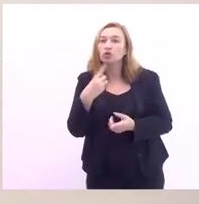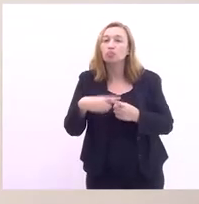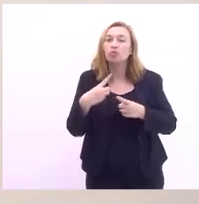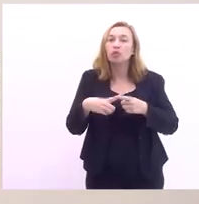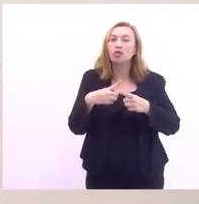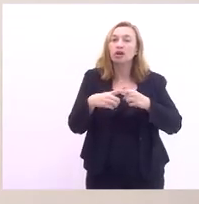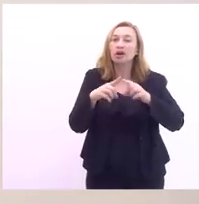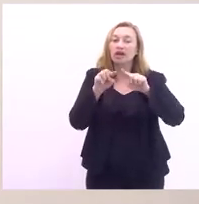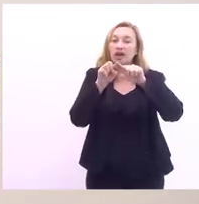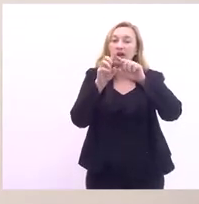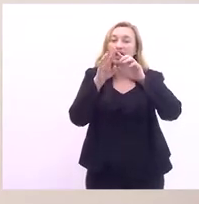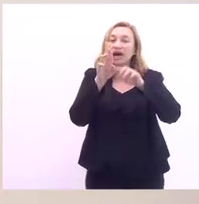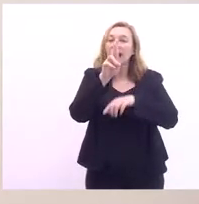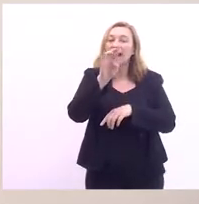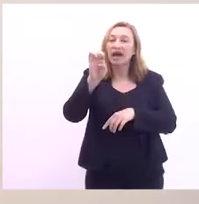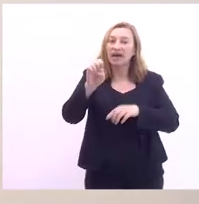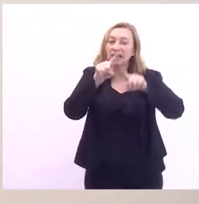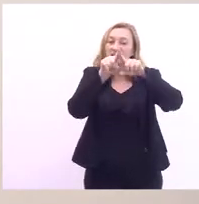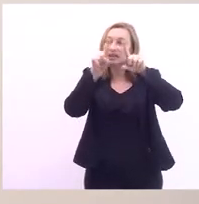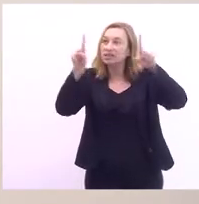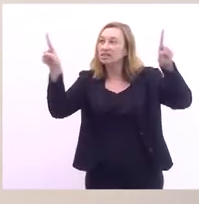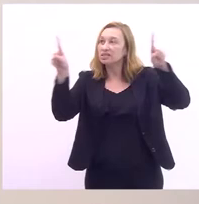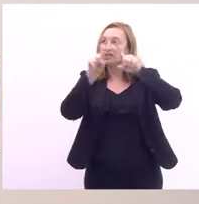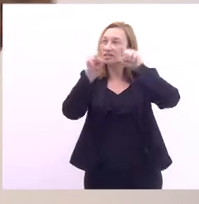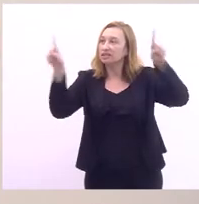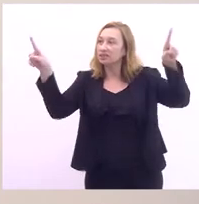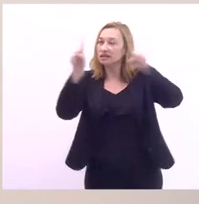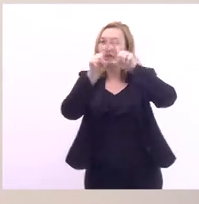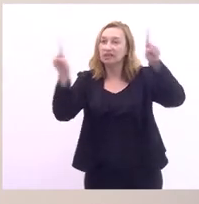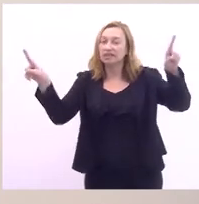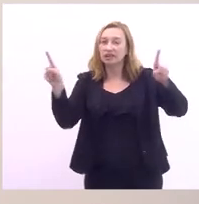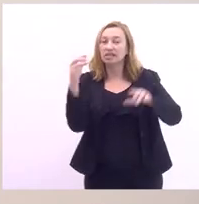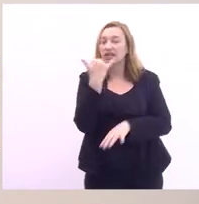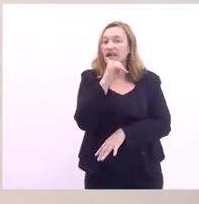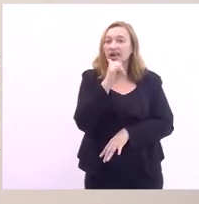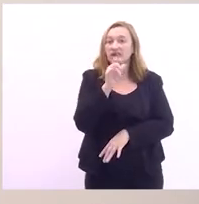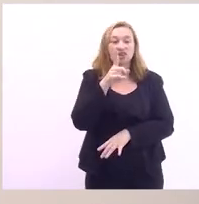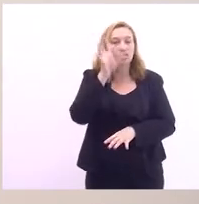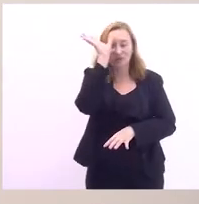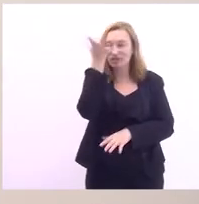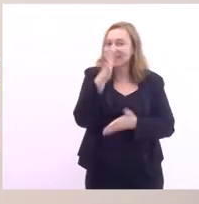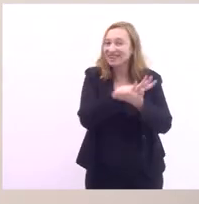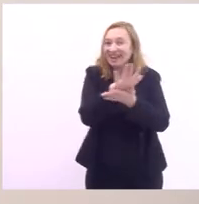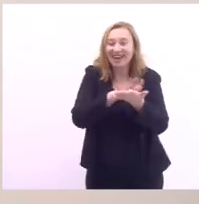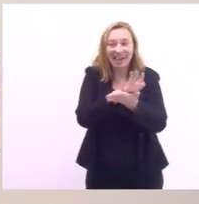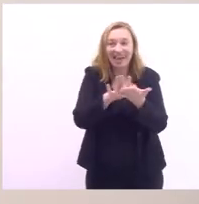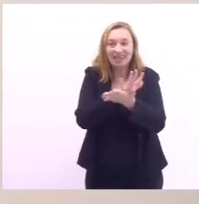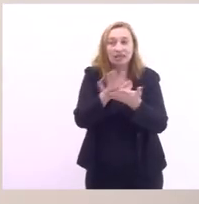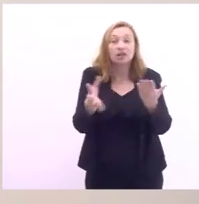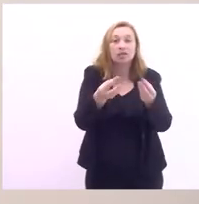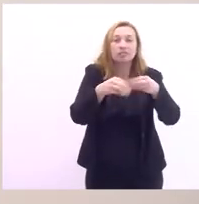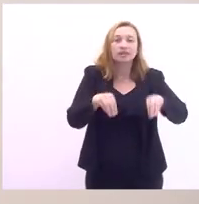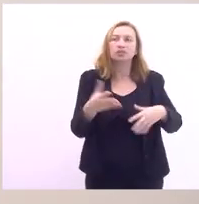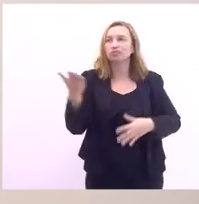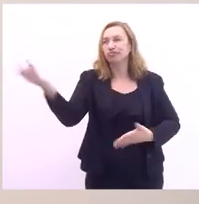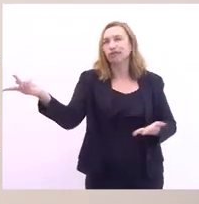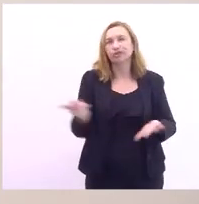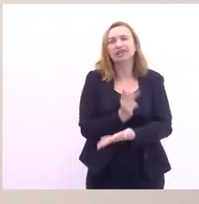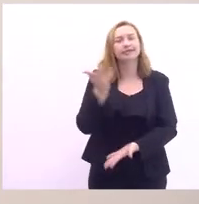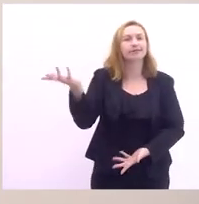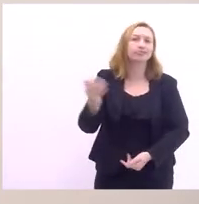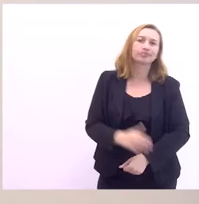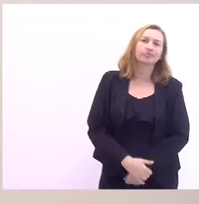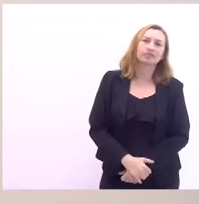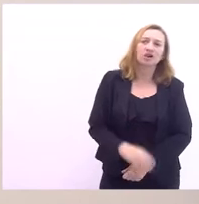de energia elétrica que passa por cima do viaduto, Binho, ainda não foi resolvida. E aí o prejuízo que está sendo causado